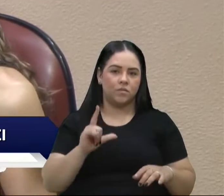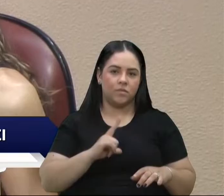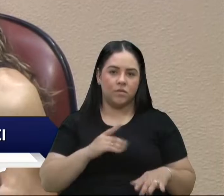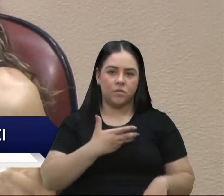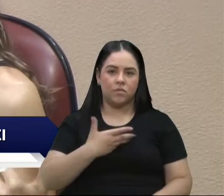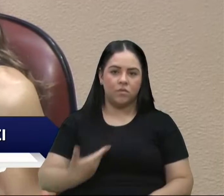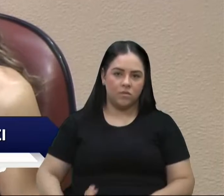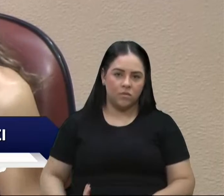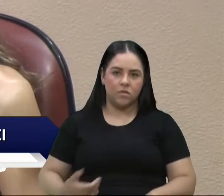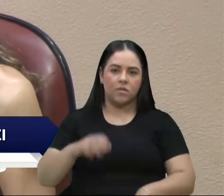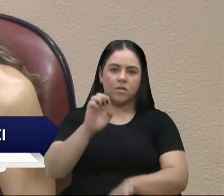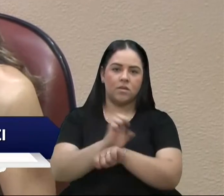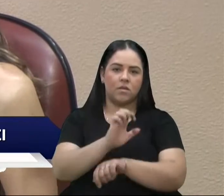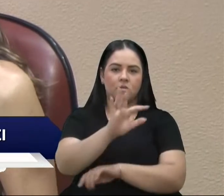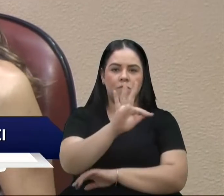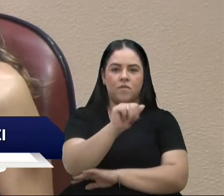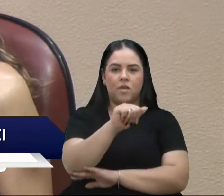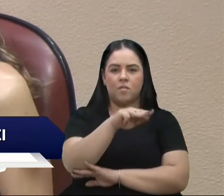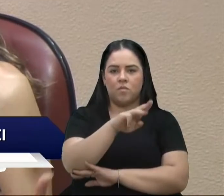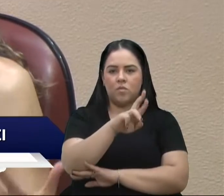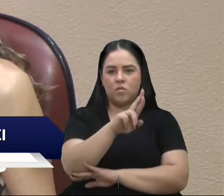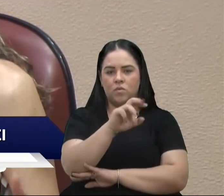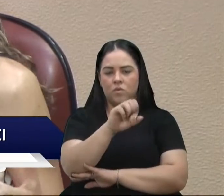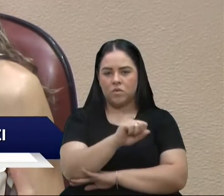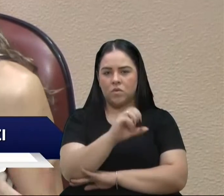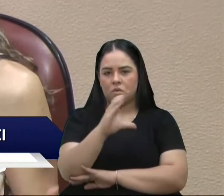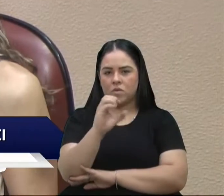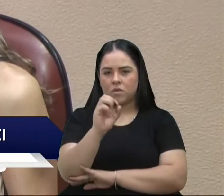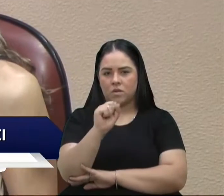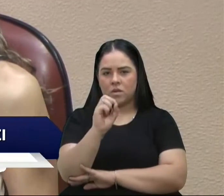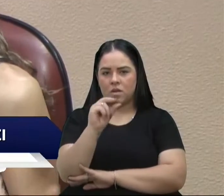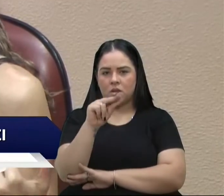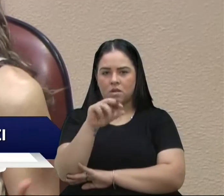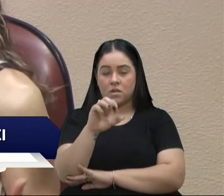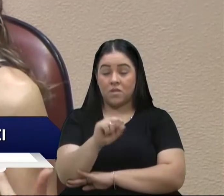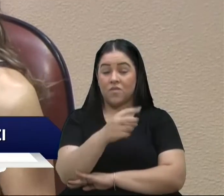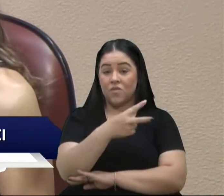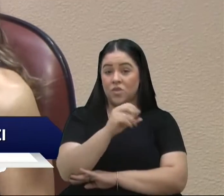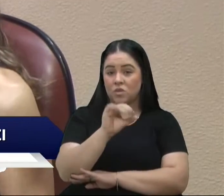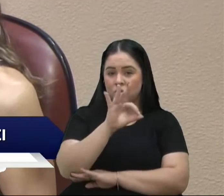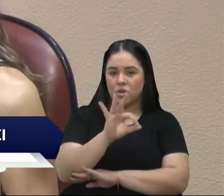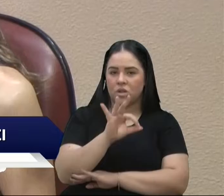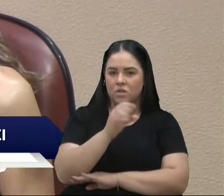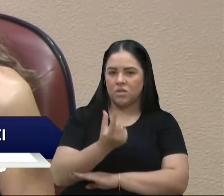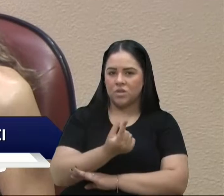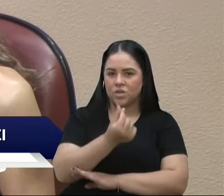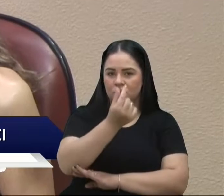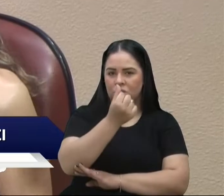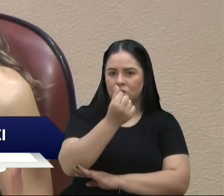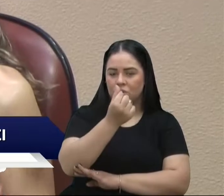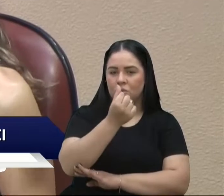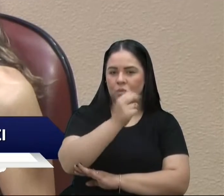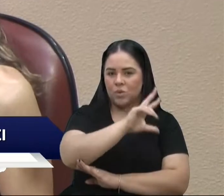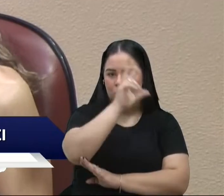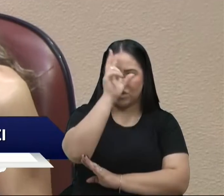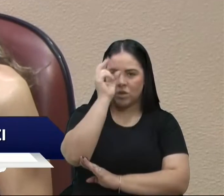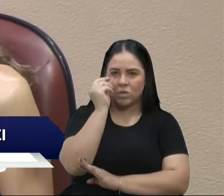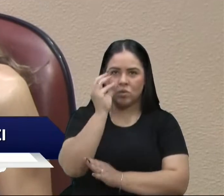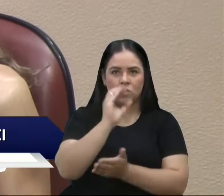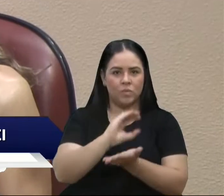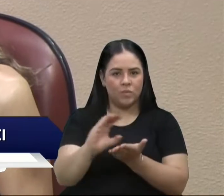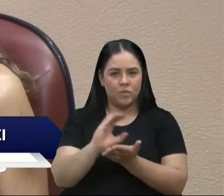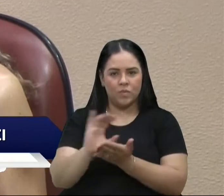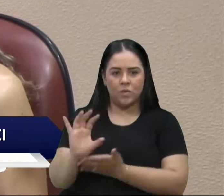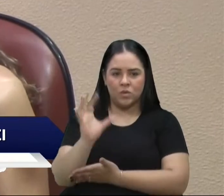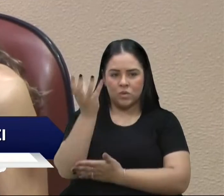Estado, FAMURS, COSEMS, é que 20% desse valor fosse aplicado pelos municípios em realização